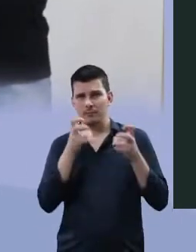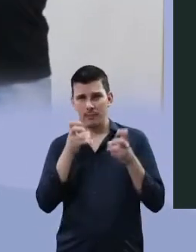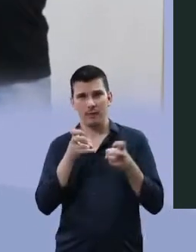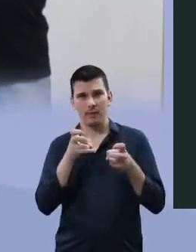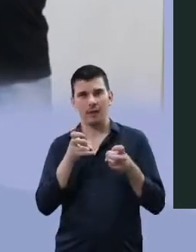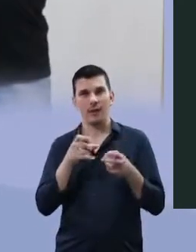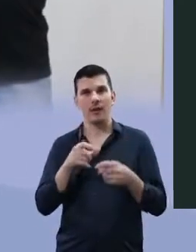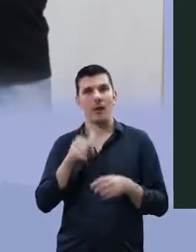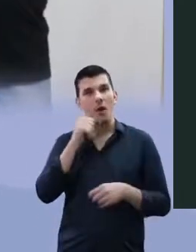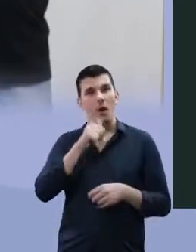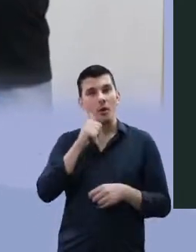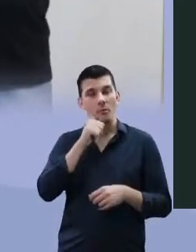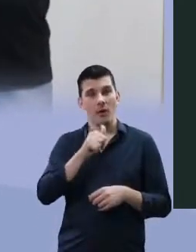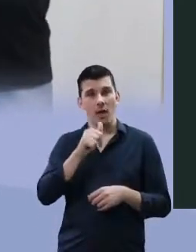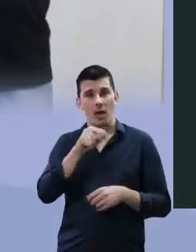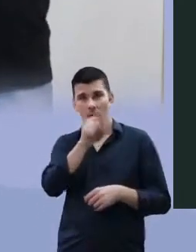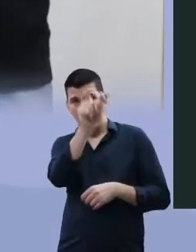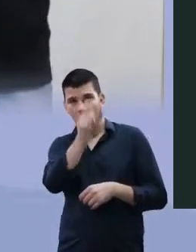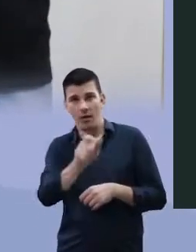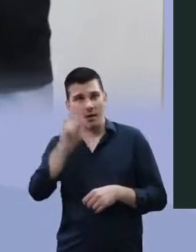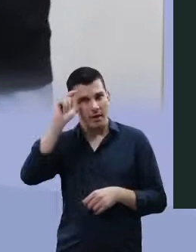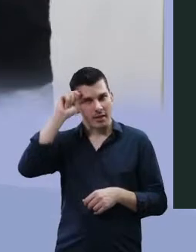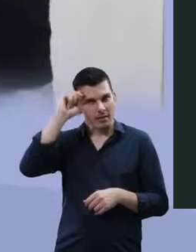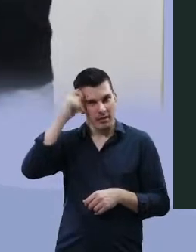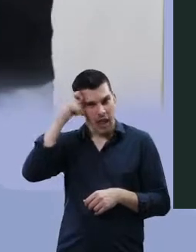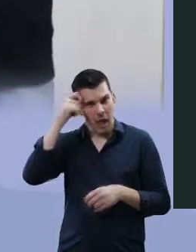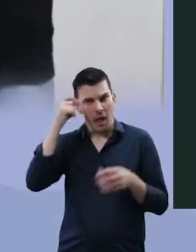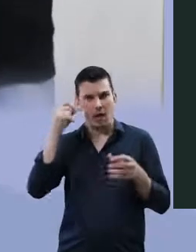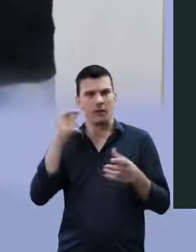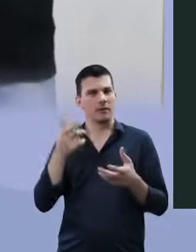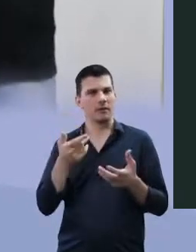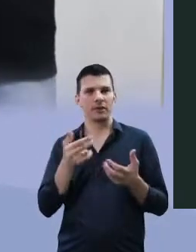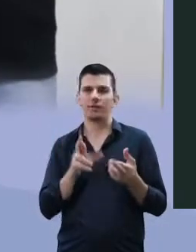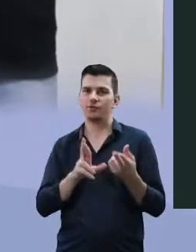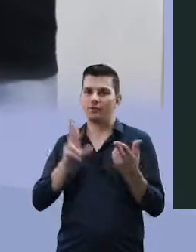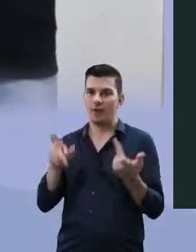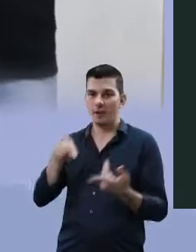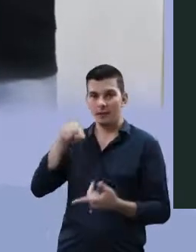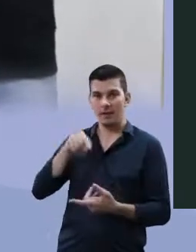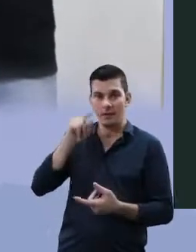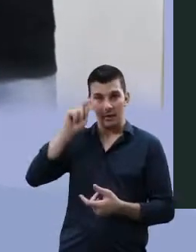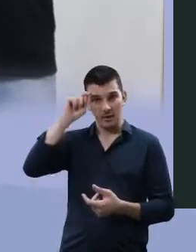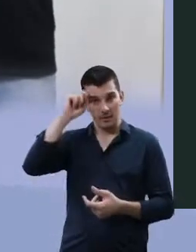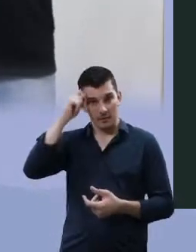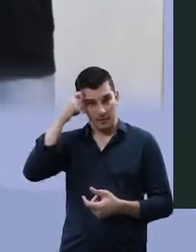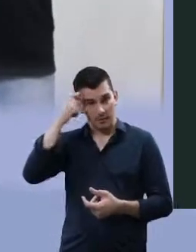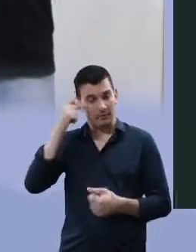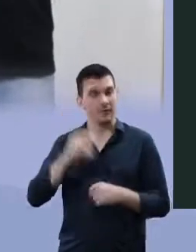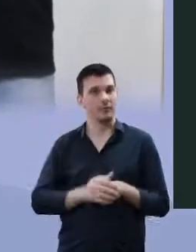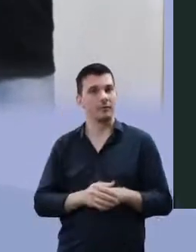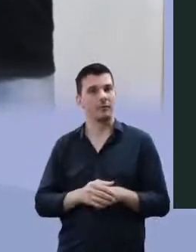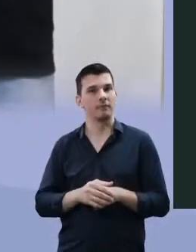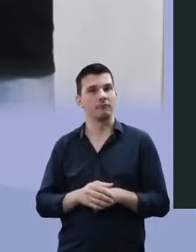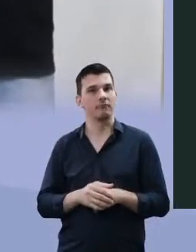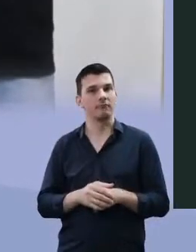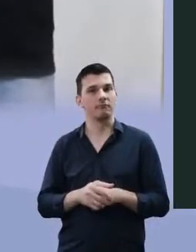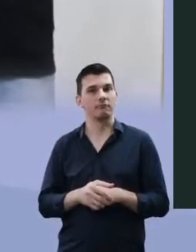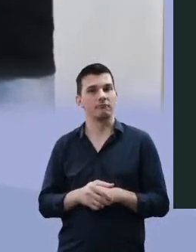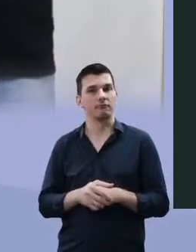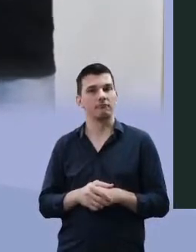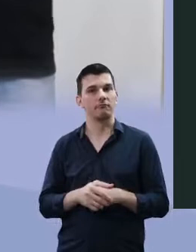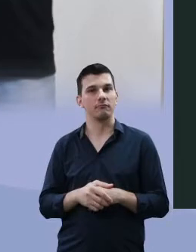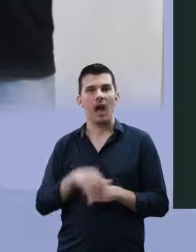você observar, ela não é negra como nós concebemos os negros, né? Assim, uma cor, uma tez mais